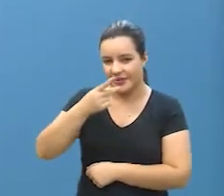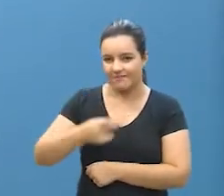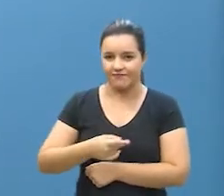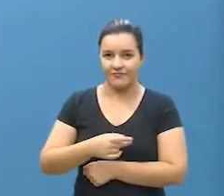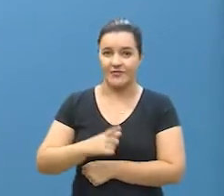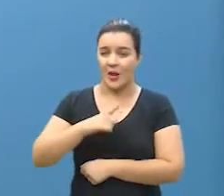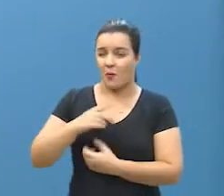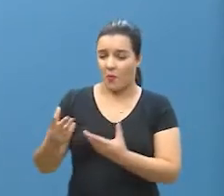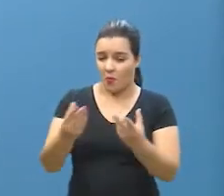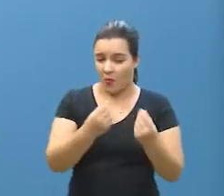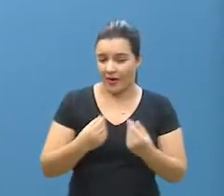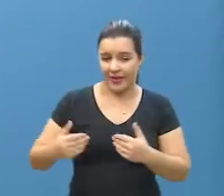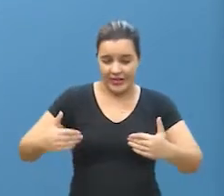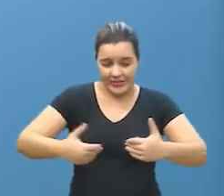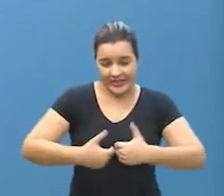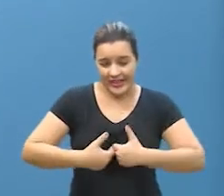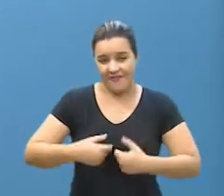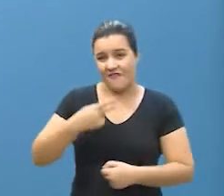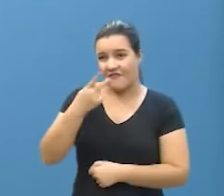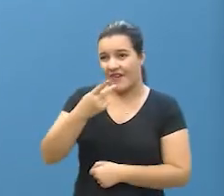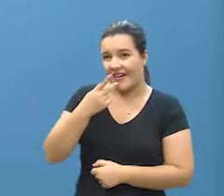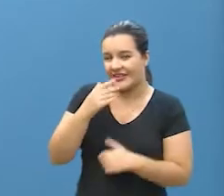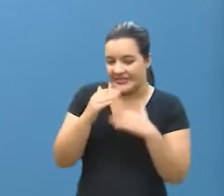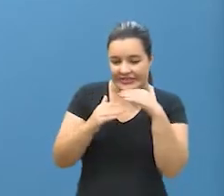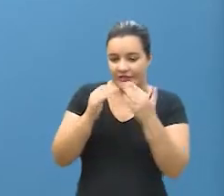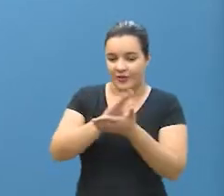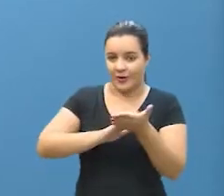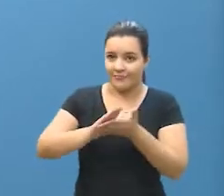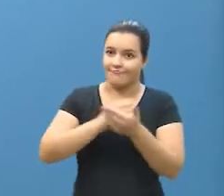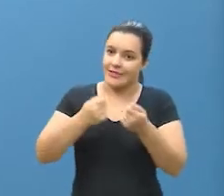não falam também. Então elas têm que ser estimuladas.